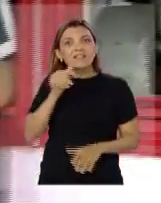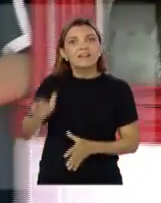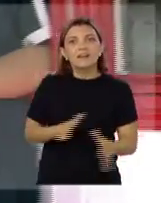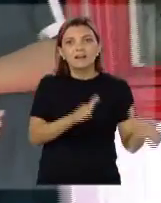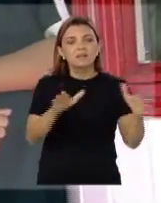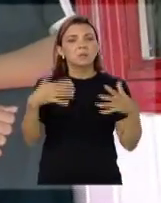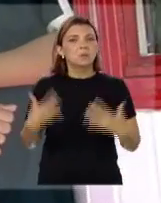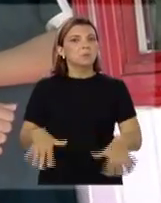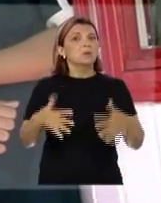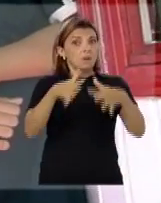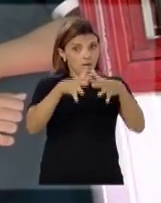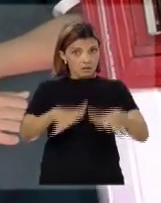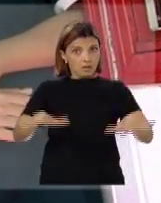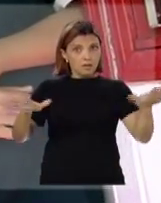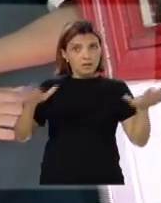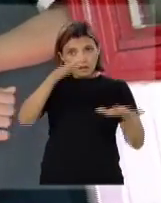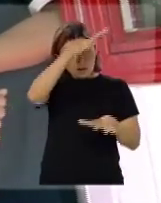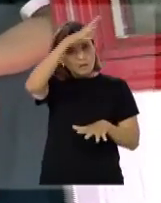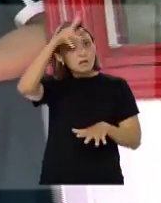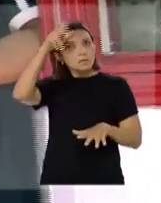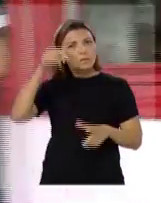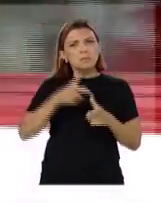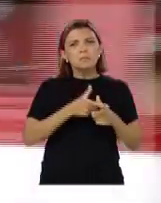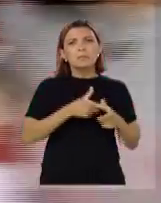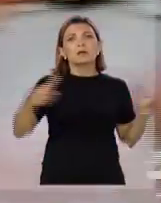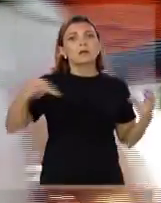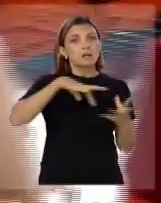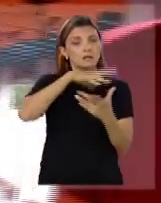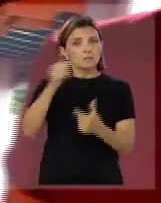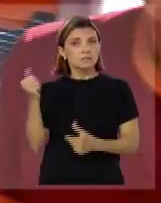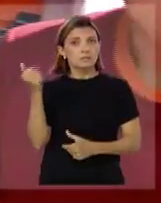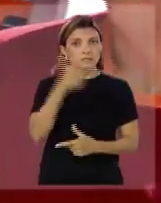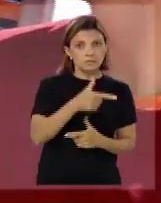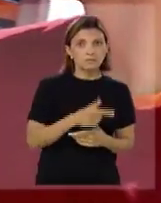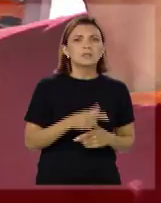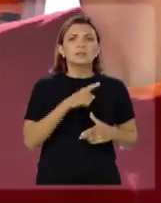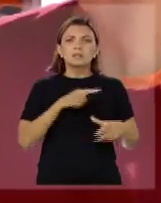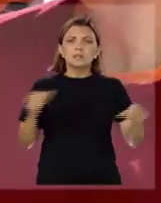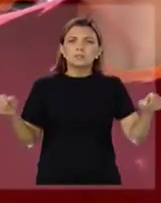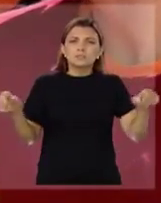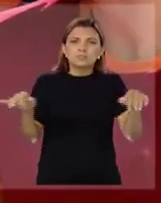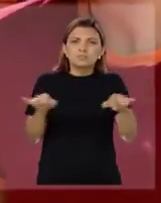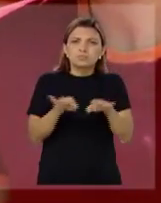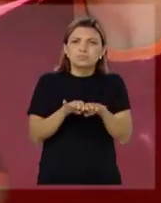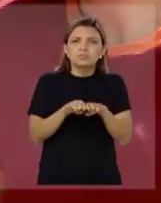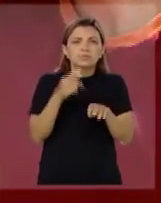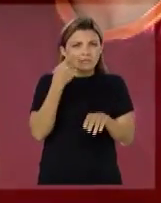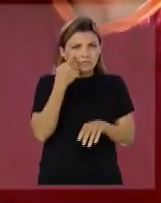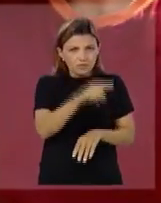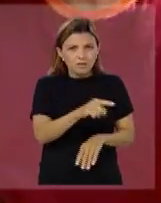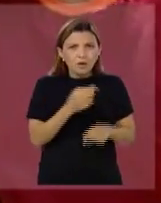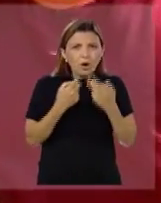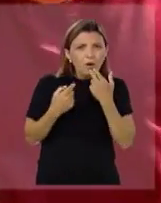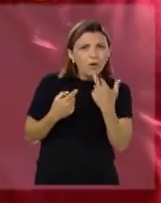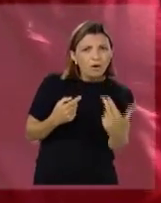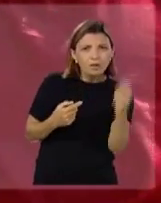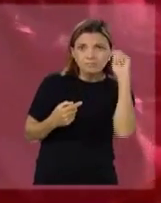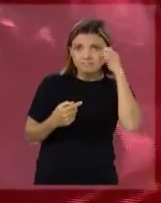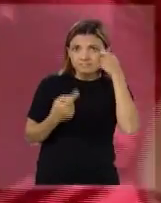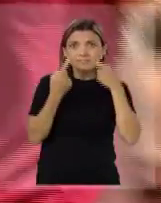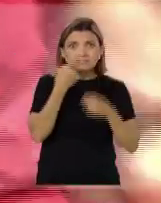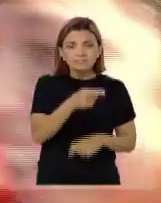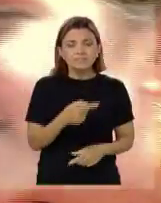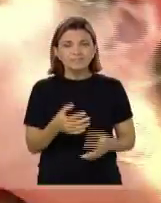Amazonas. O maior rio do planeta, né? Isso. Elas correm um tempão juntas e depois se misturam. Aí vocês vão ver. Só pela